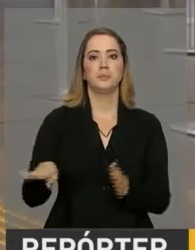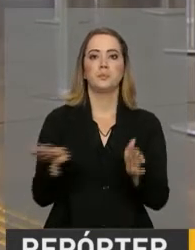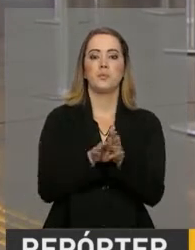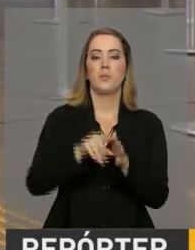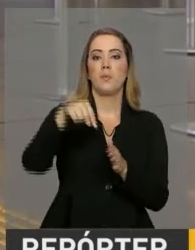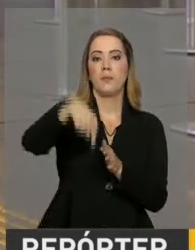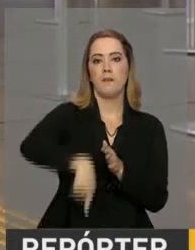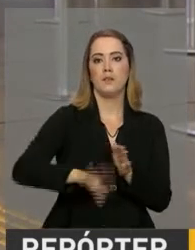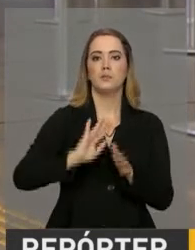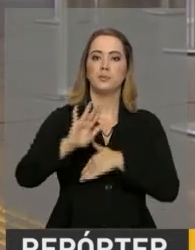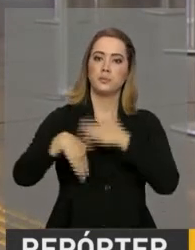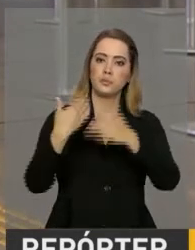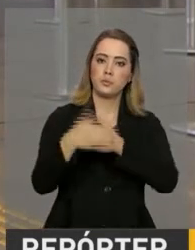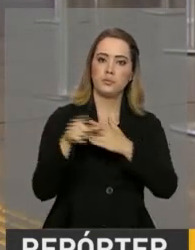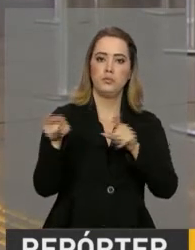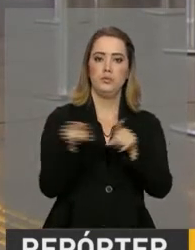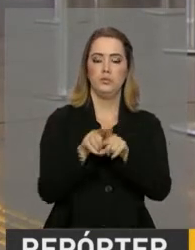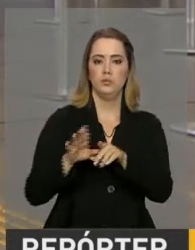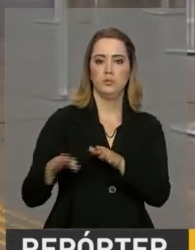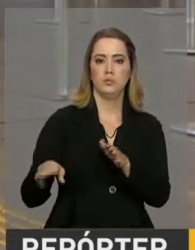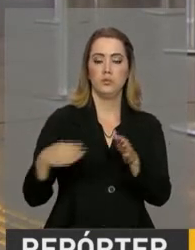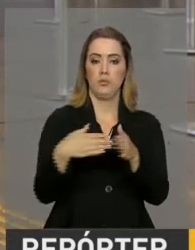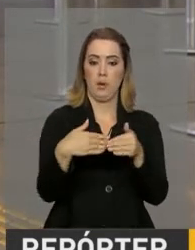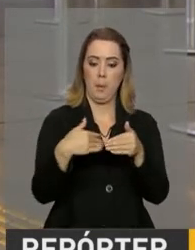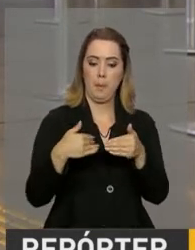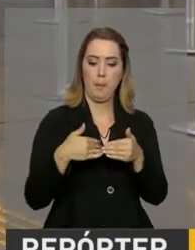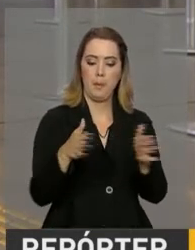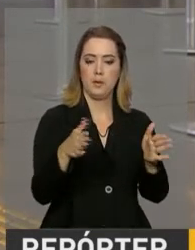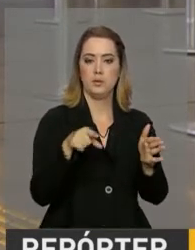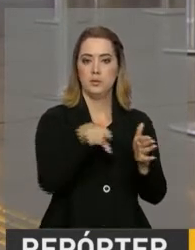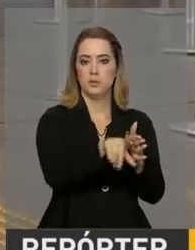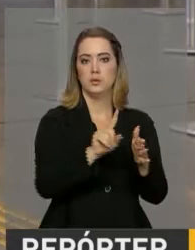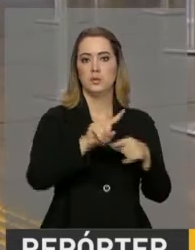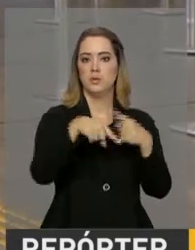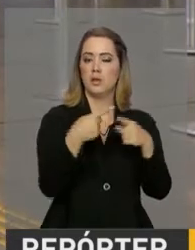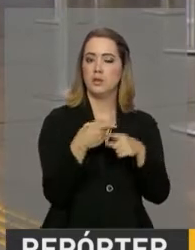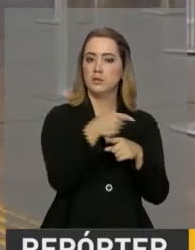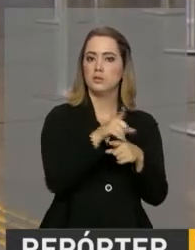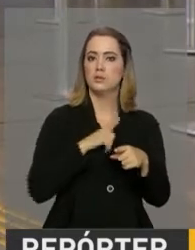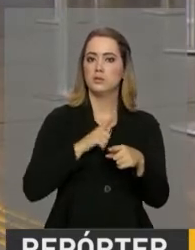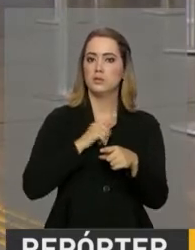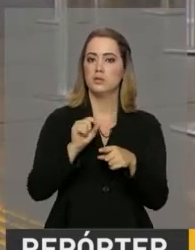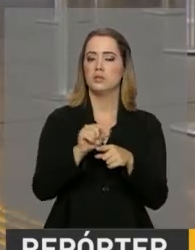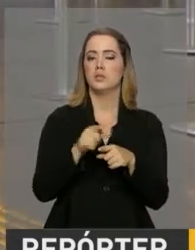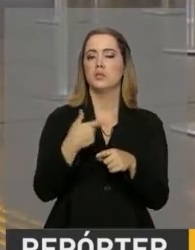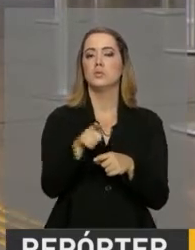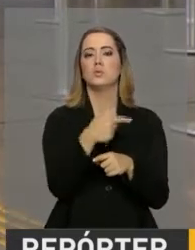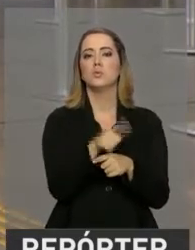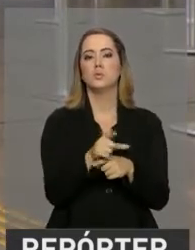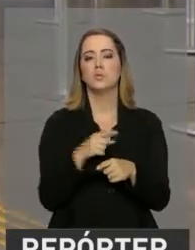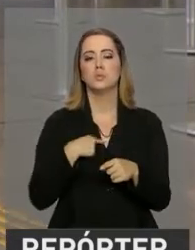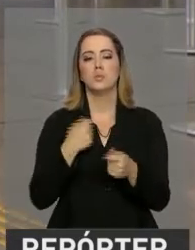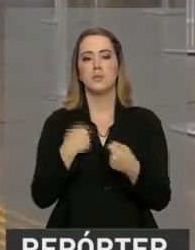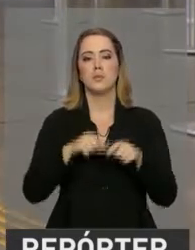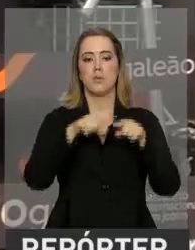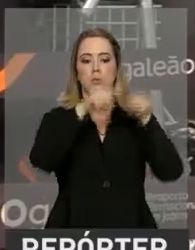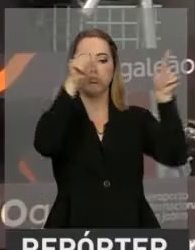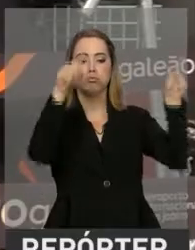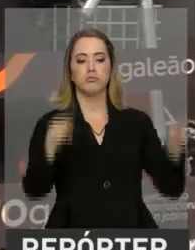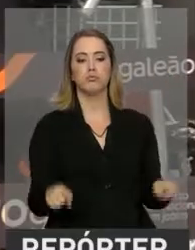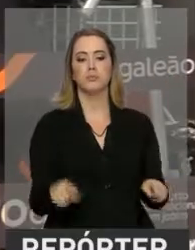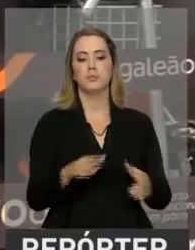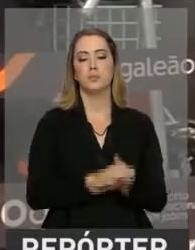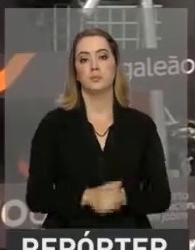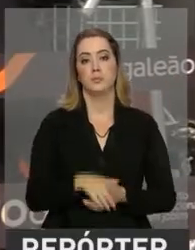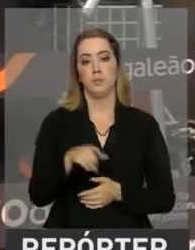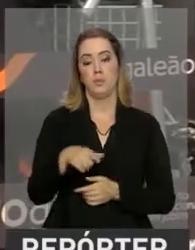pronto seguem direto para o portão de embarque lá dentro eles passam por inspeção manual sem a necessidade de cruzar o raio x para